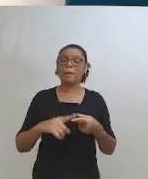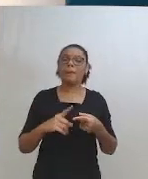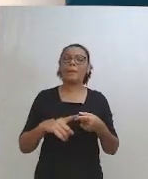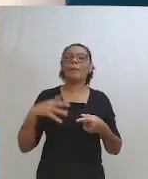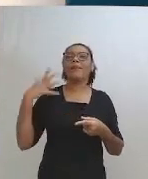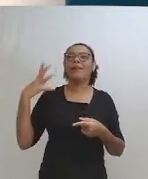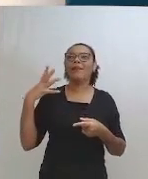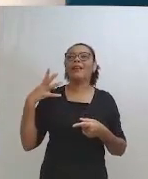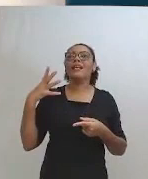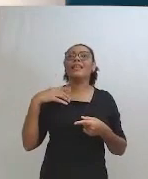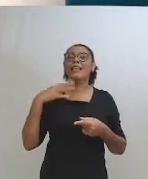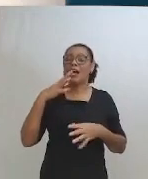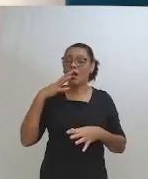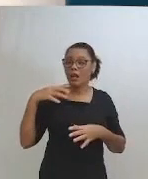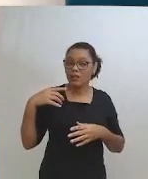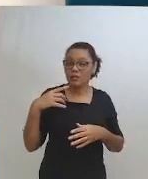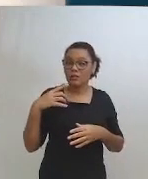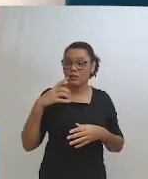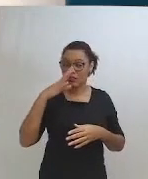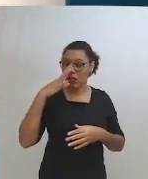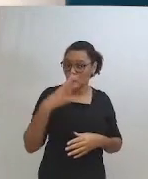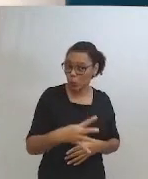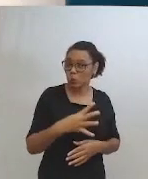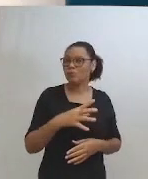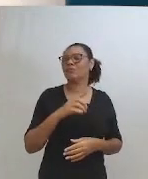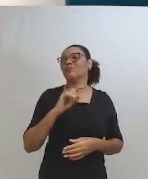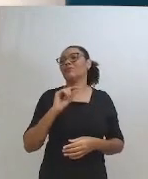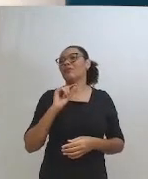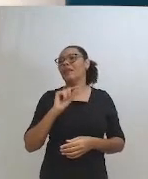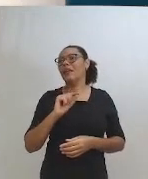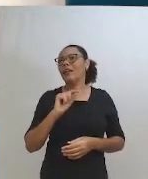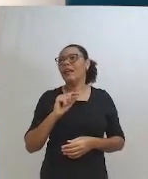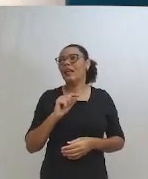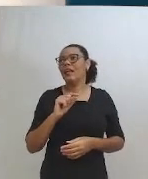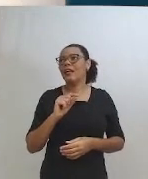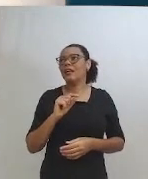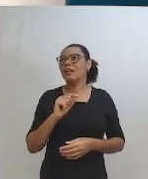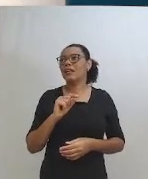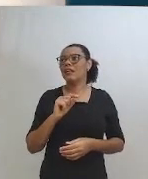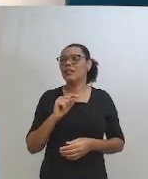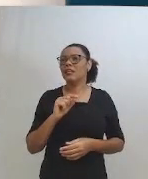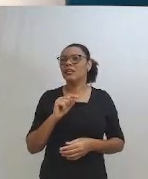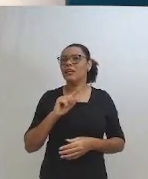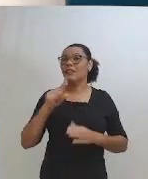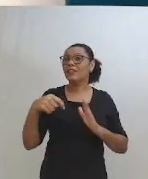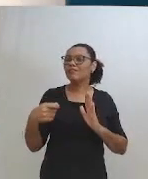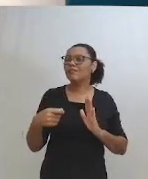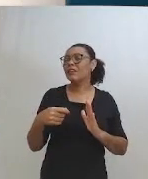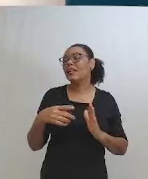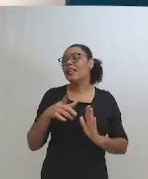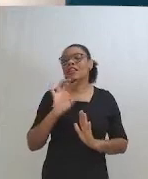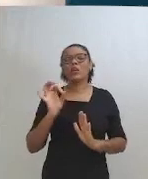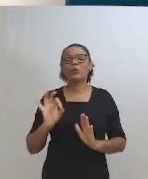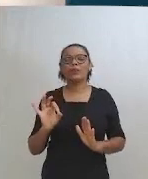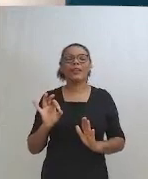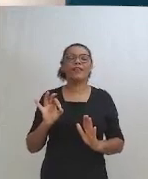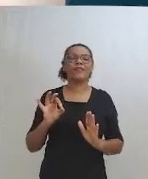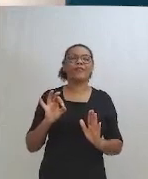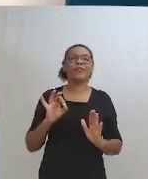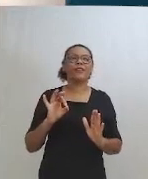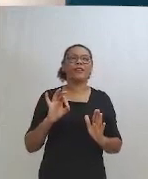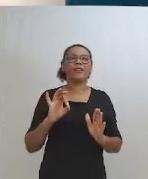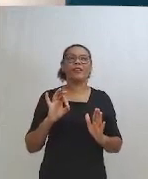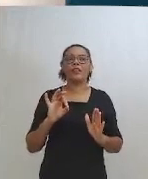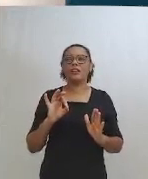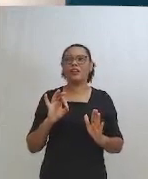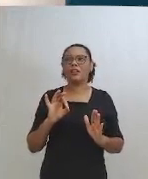é inepta manifestamente. Há uma por conta de que não indicou nenhum liame, nenhum